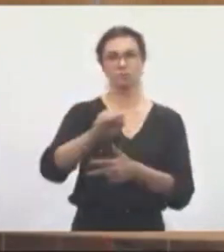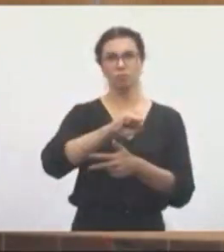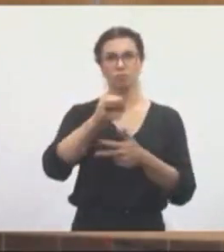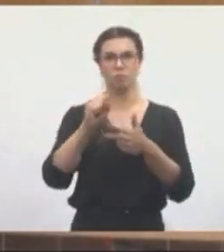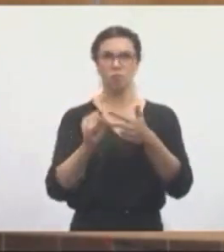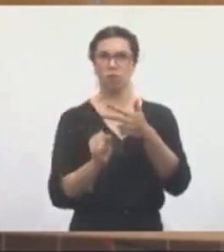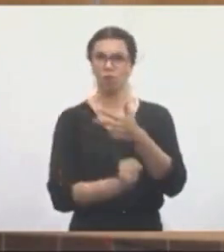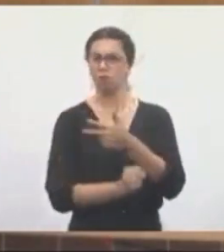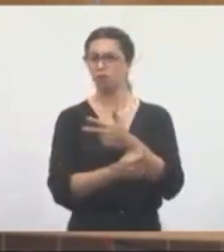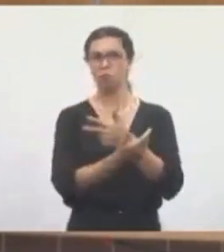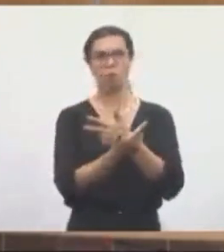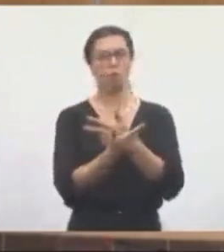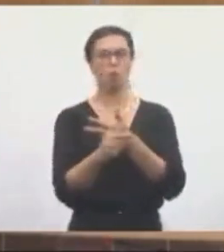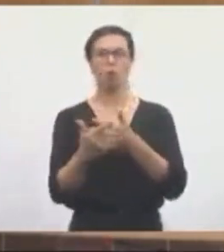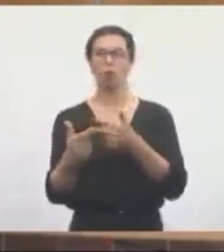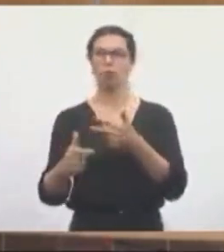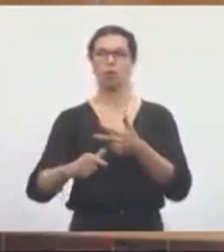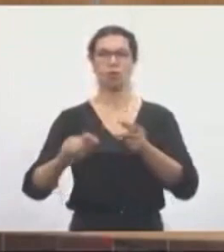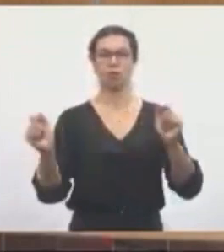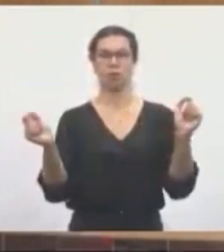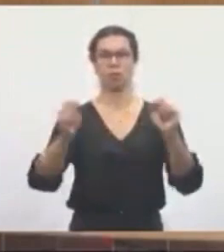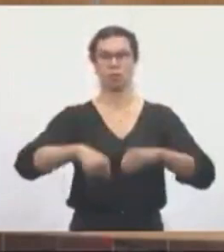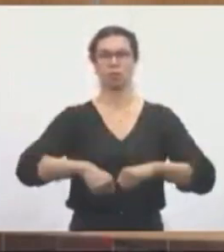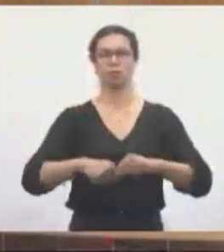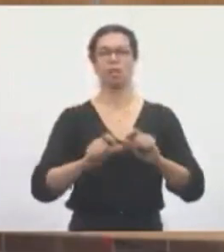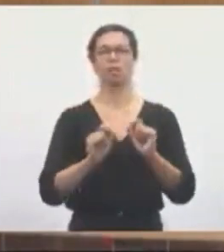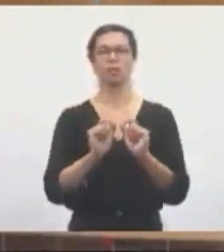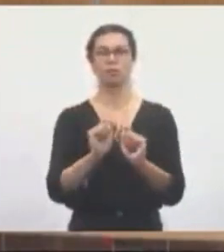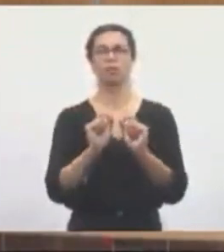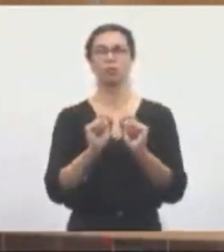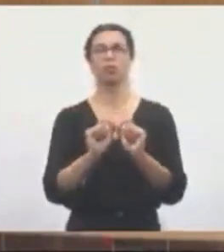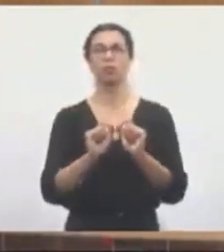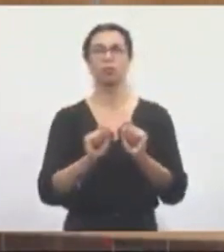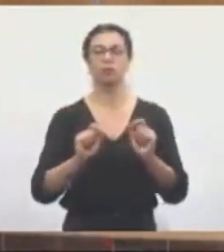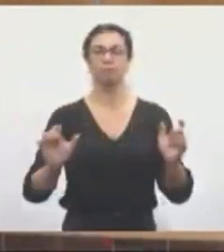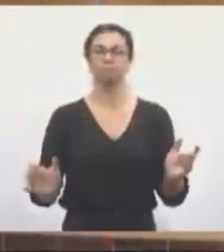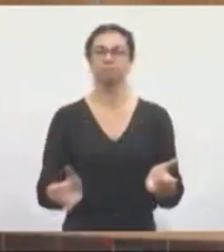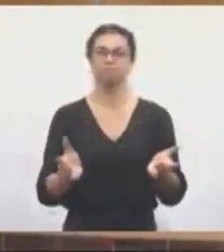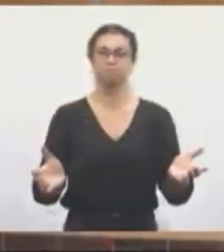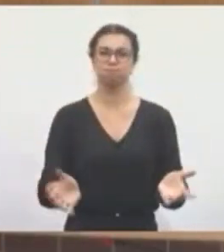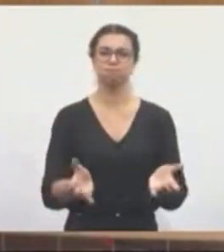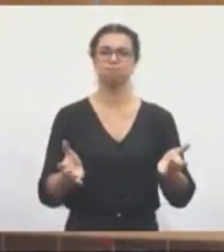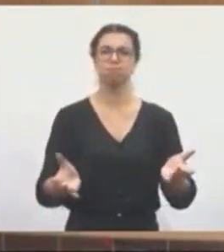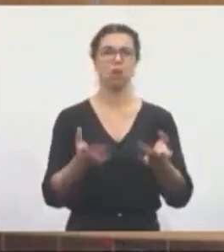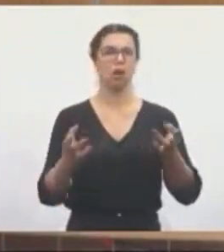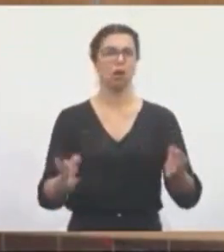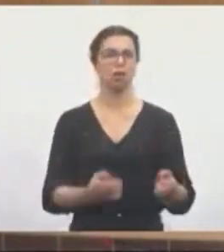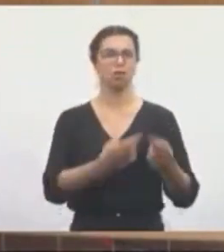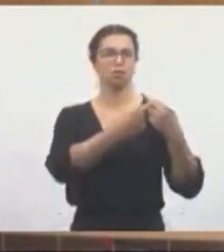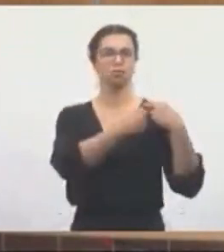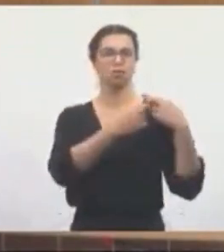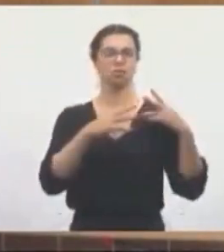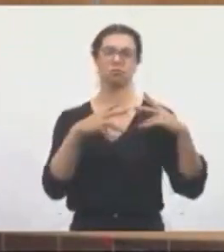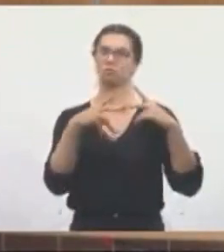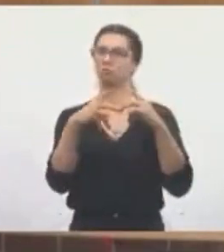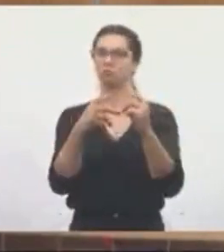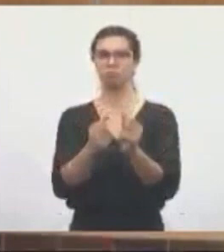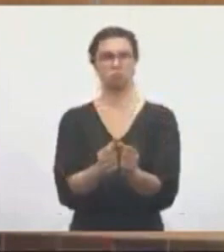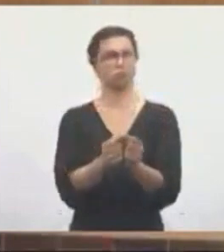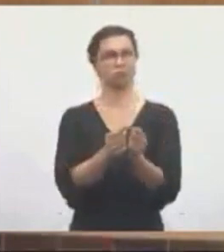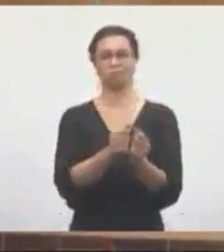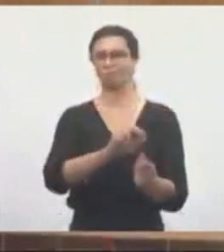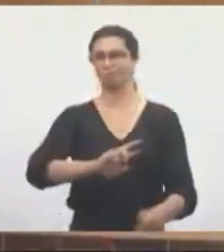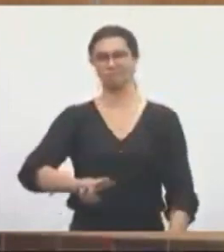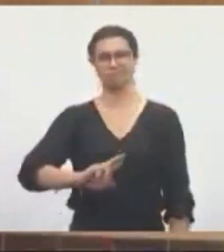não tem a capacidade de estar estimulando e ser responsável por tudo. E eu sempre digo aqui